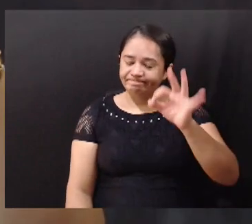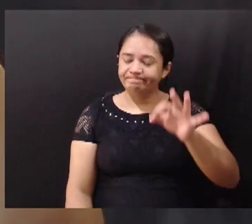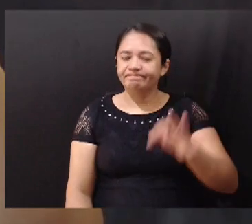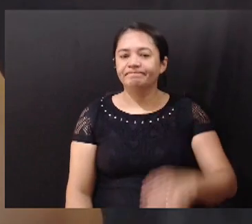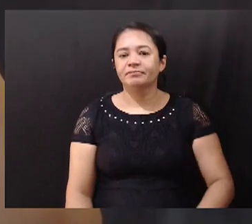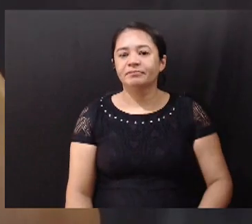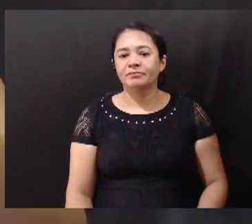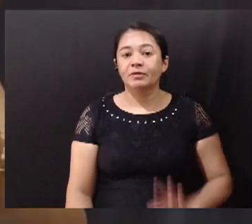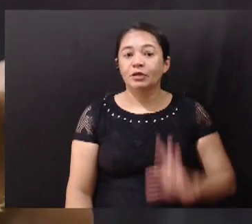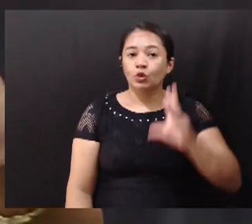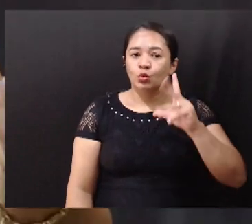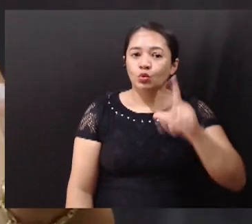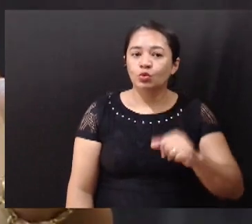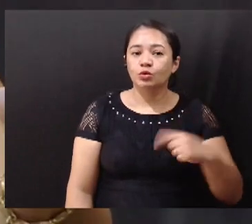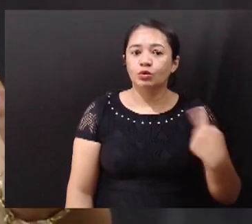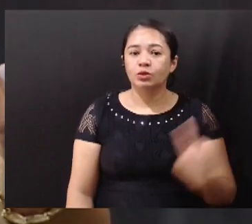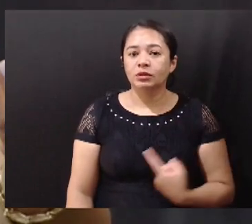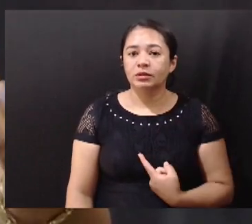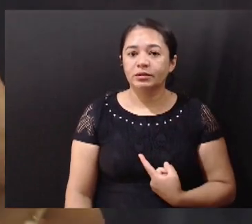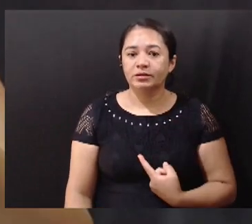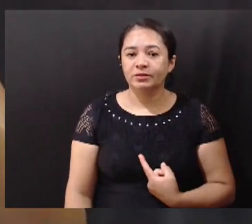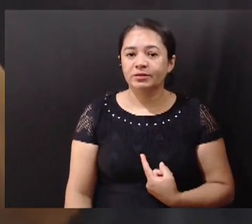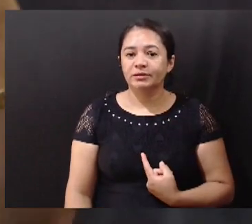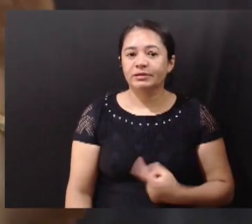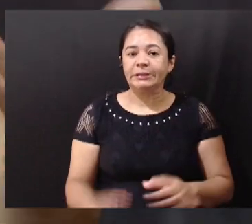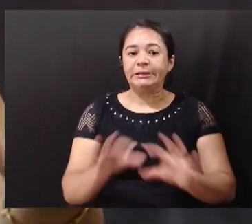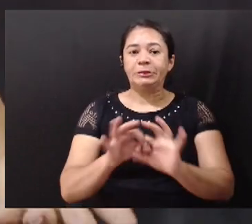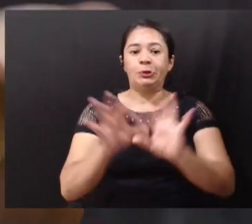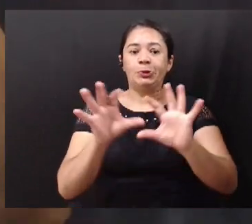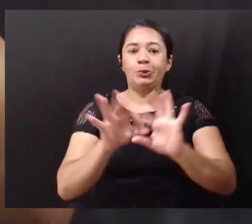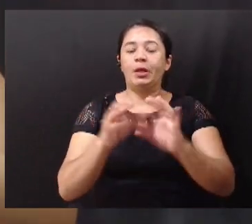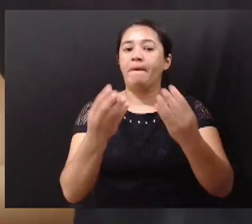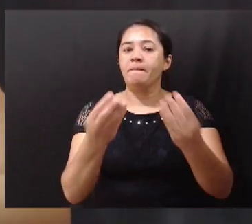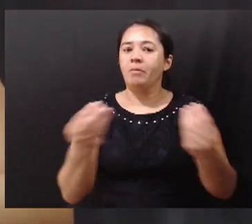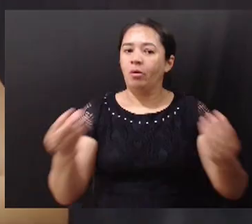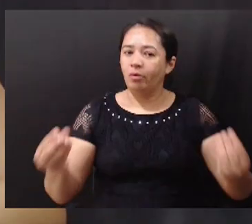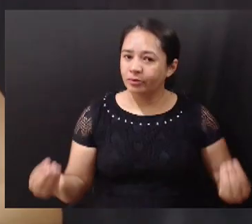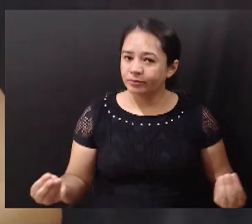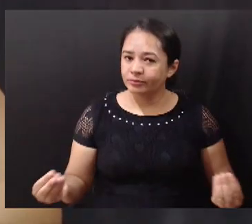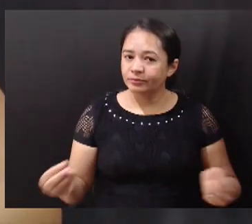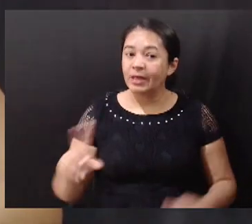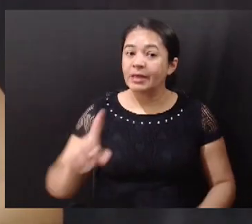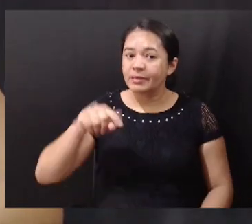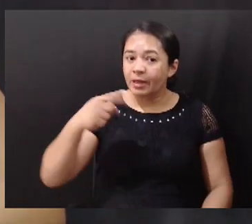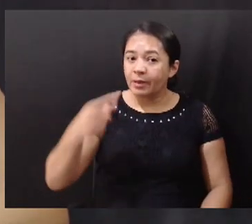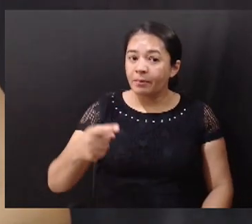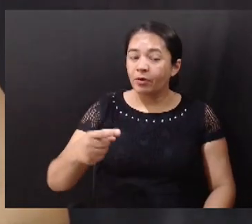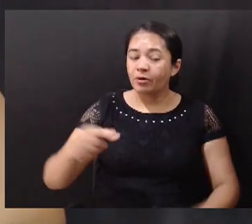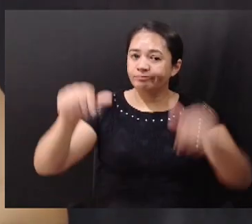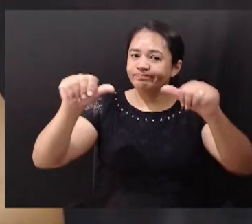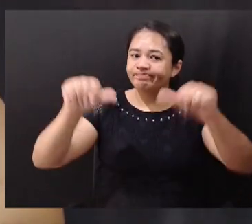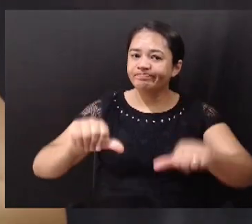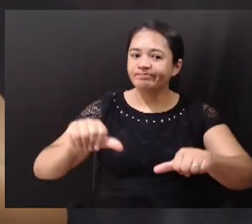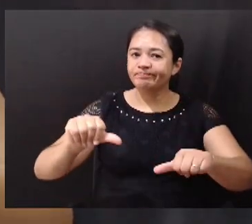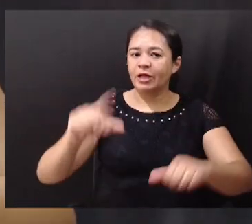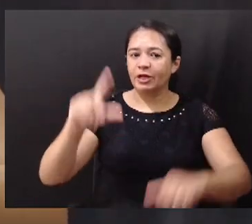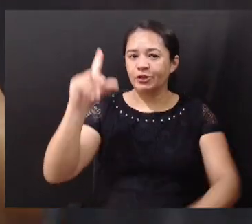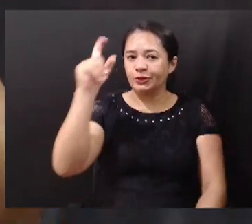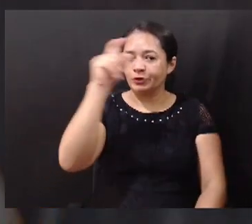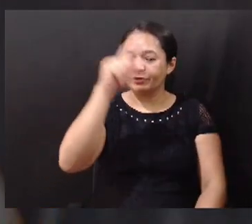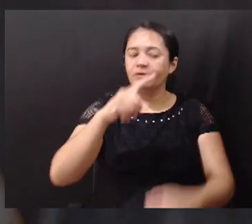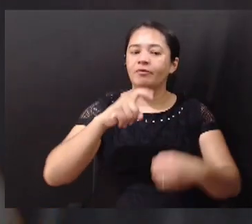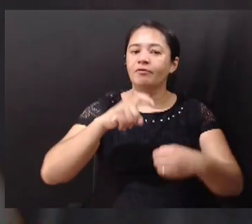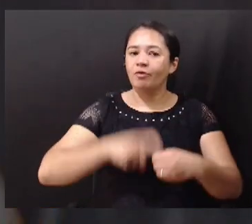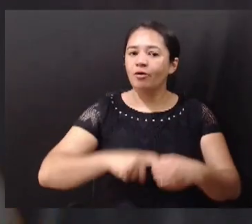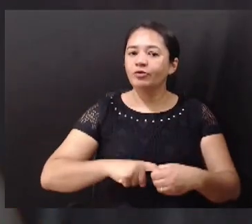gente abre demais, né, libera demais, depois vai ser muito mais difícil da gente retomar. Então, de novo,